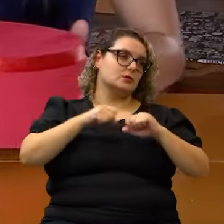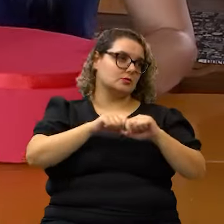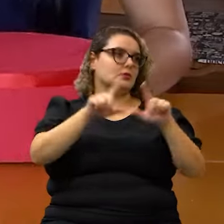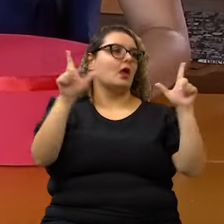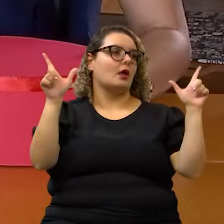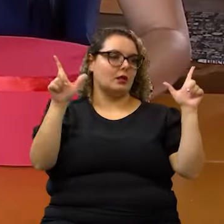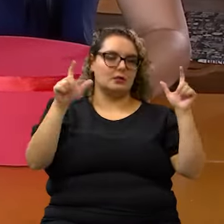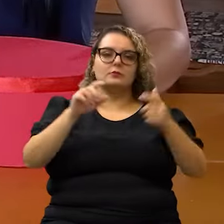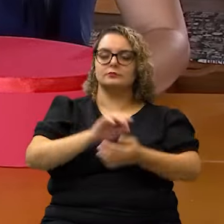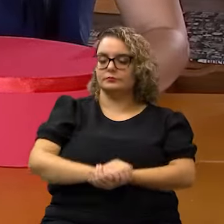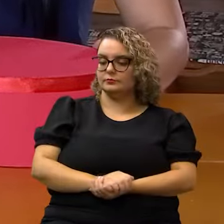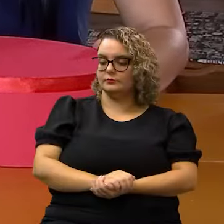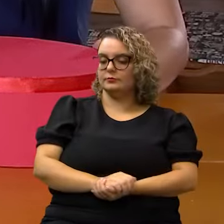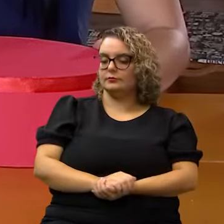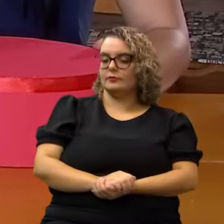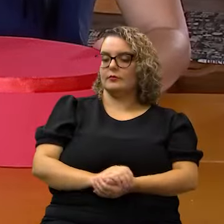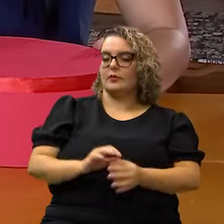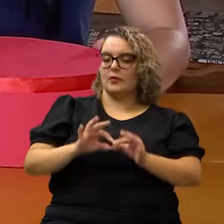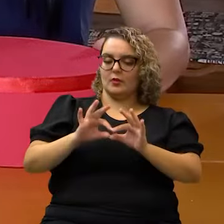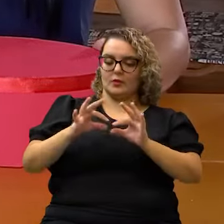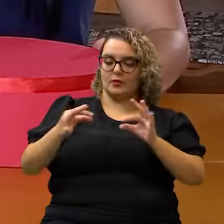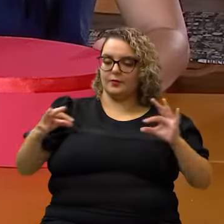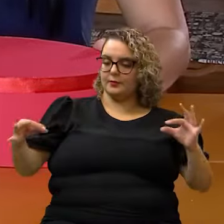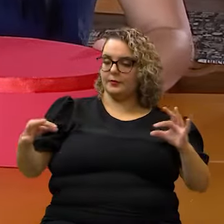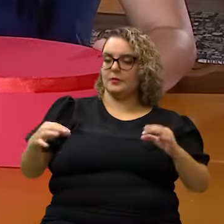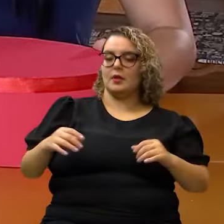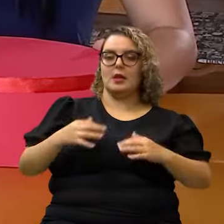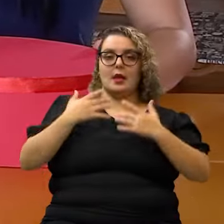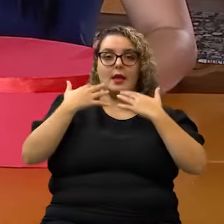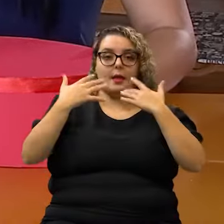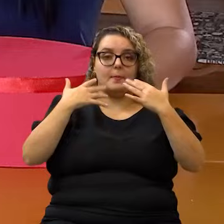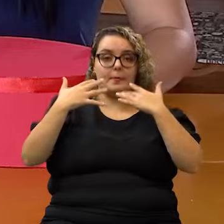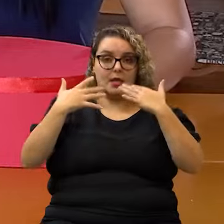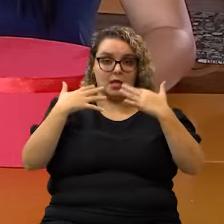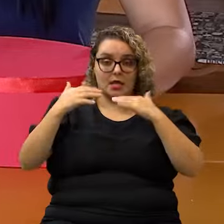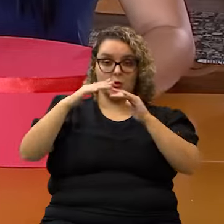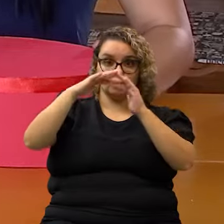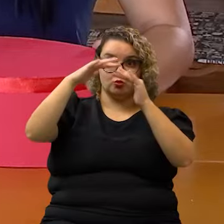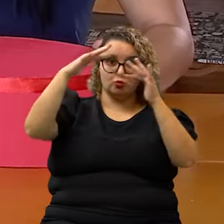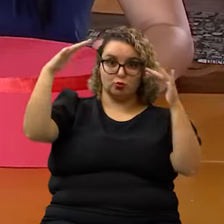destaque. Então você veio com o cetim, olha a parte brilhosa.